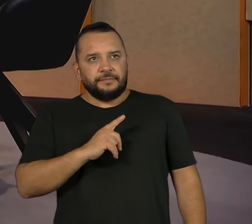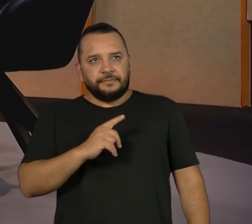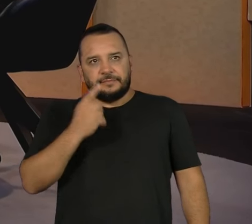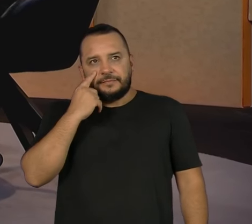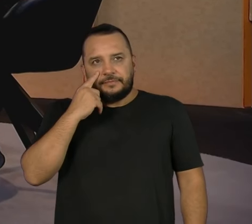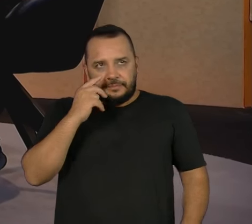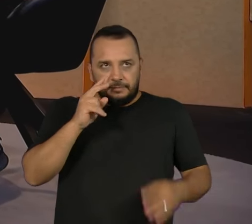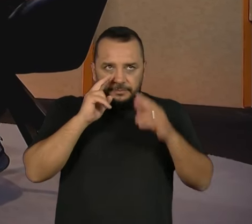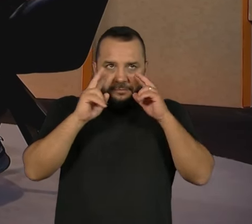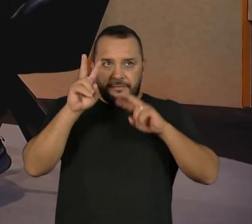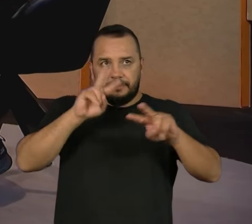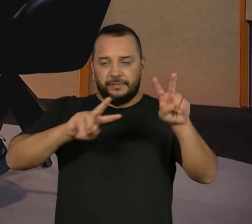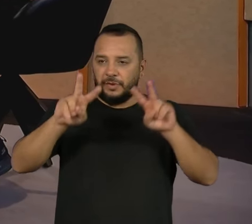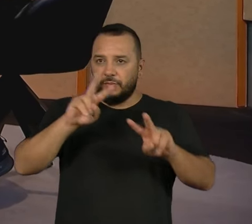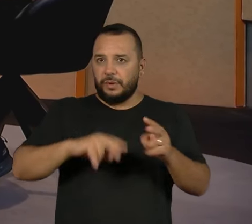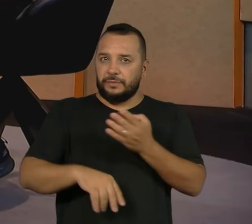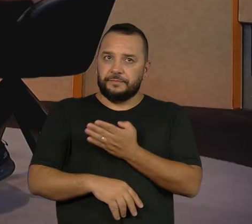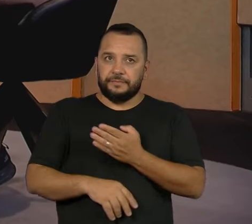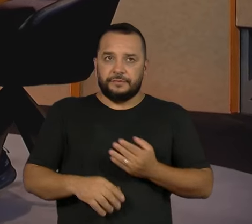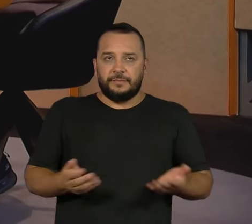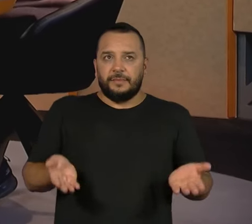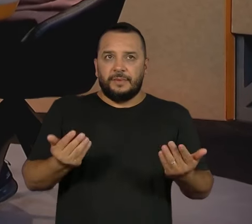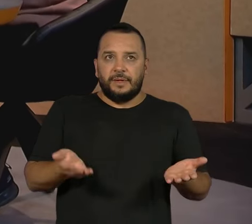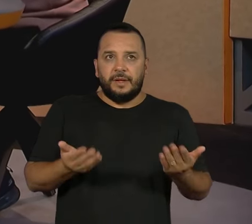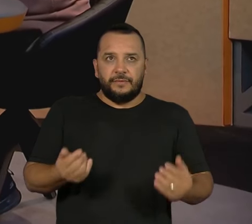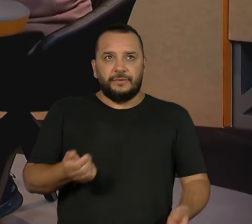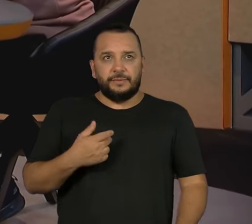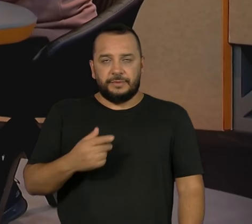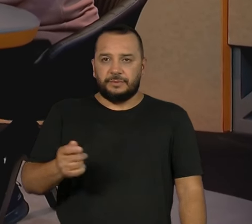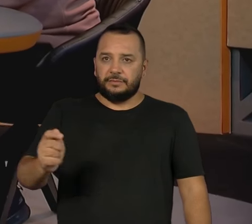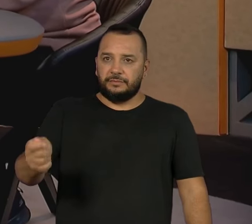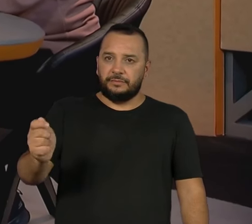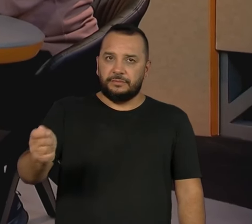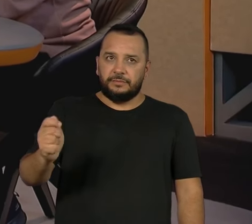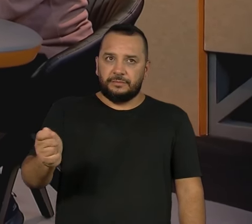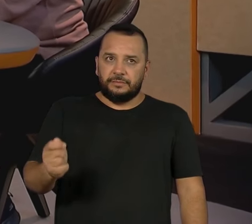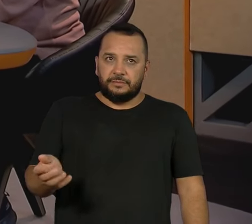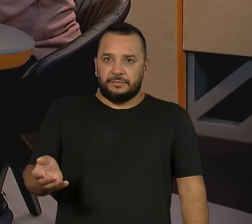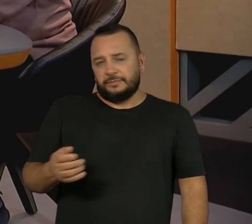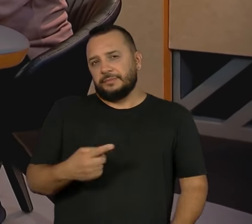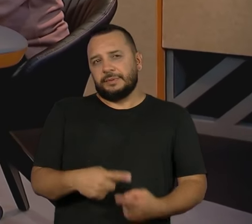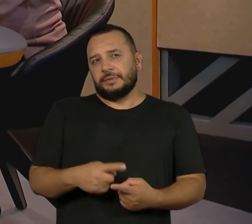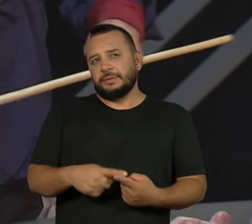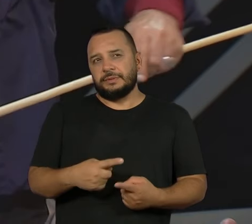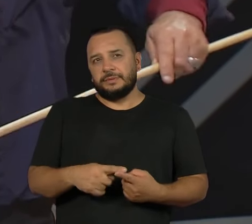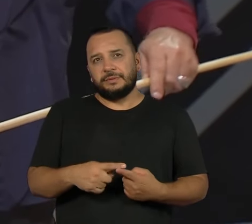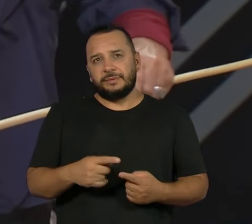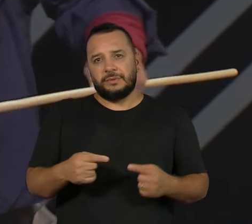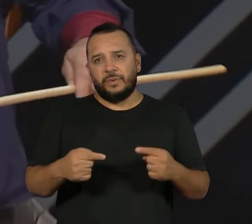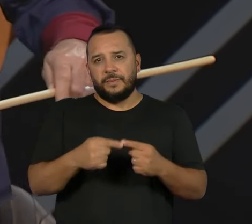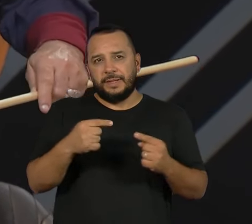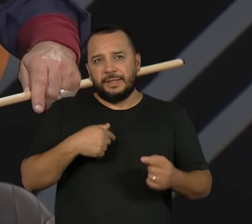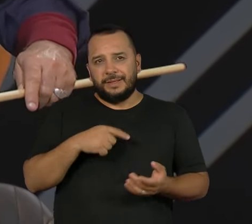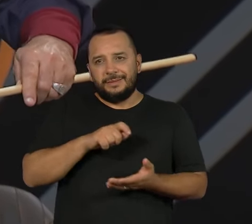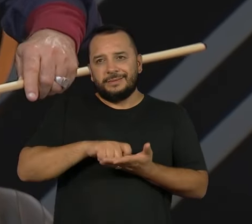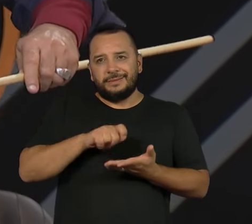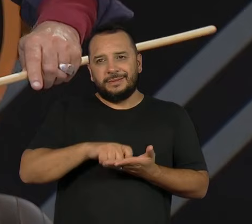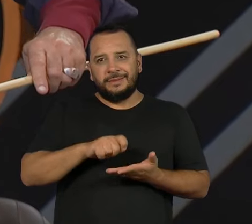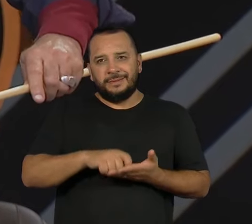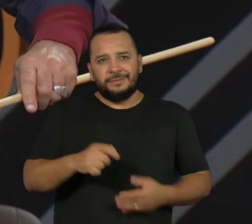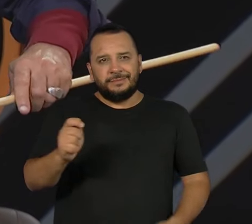visualizar, ele é muito leve esse, por isso que eu trouxe. Ele tem muito a ver com a escrita. Aqui,